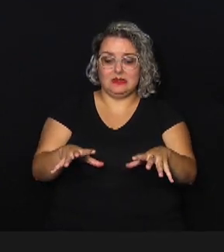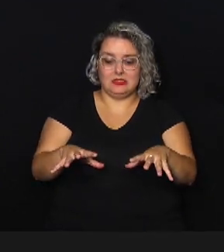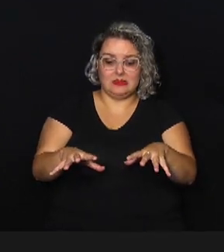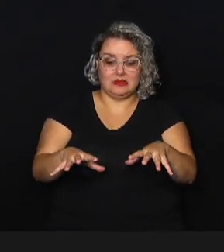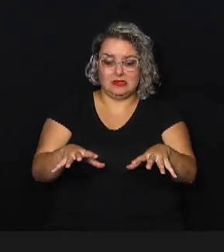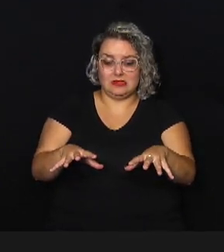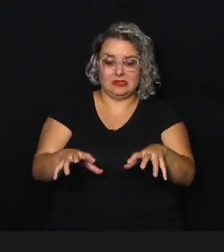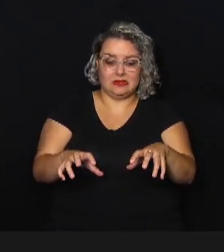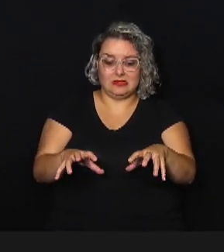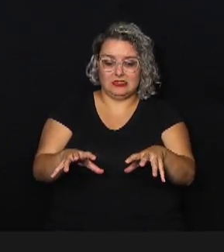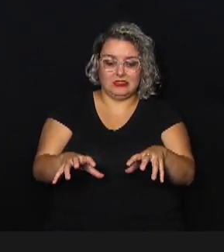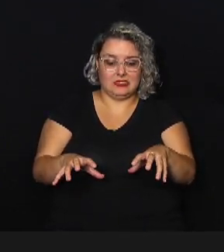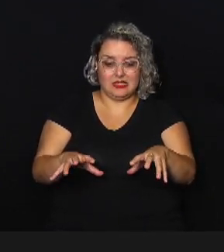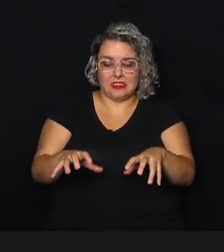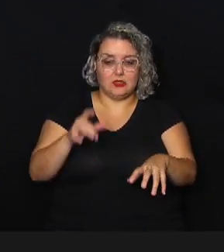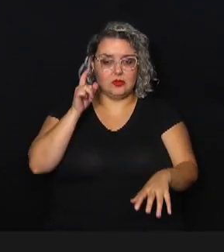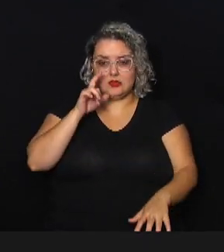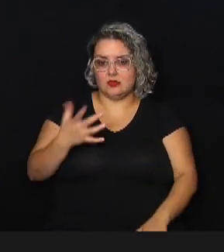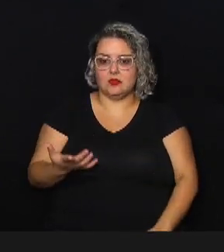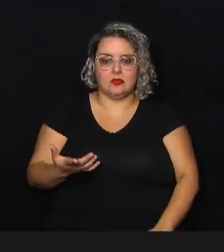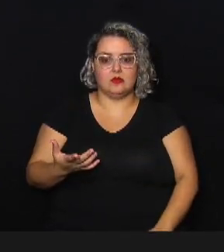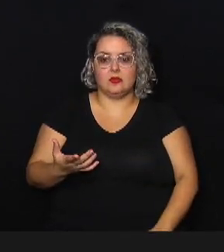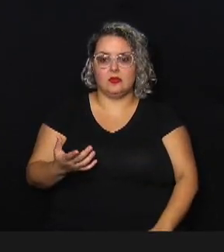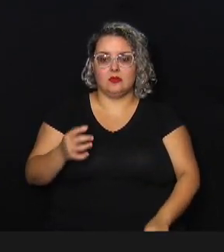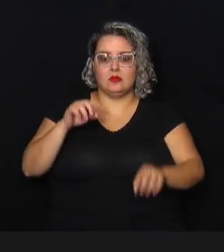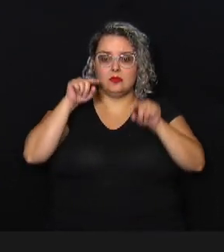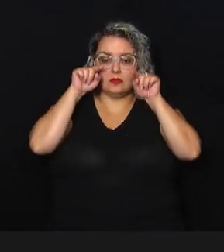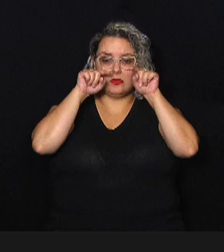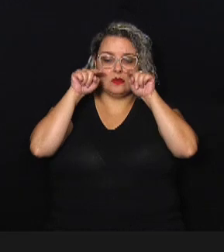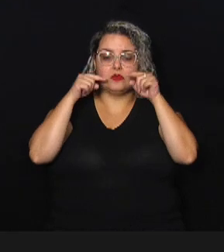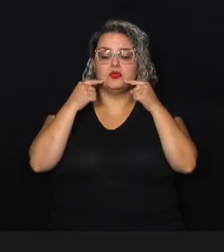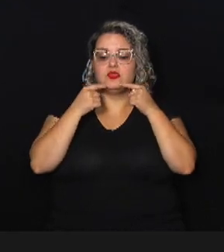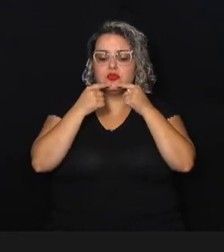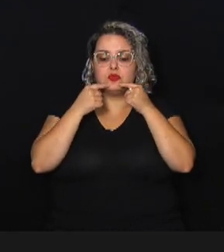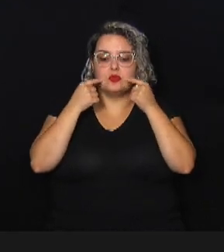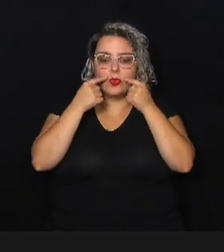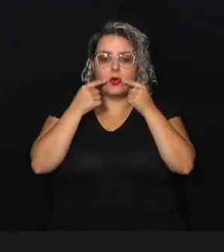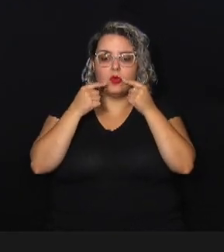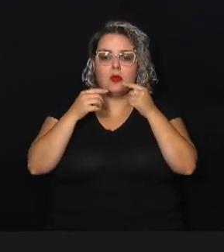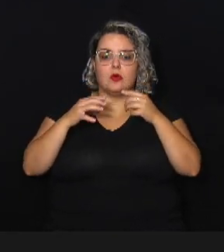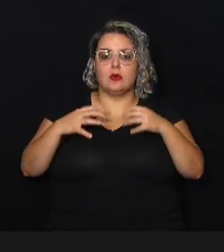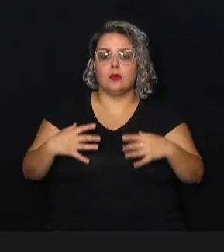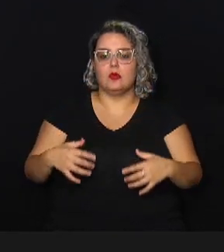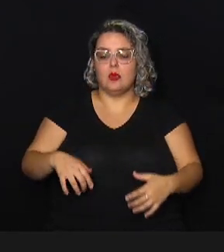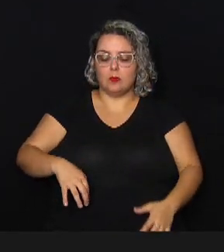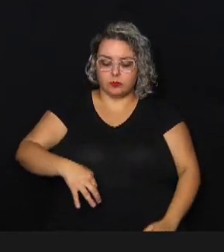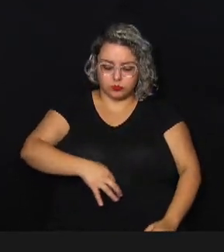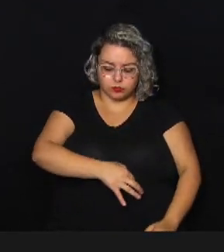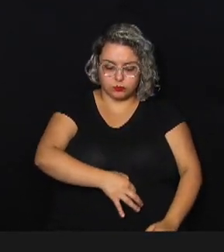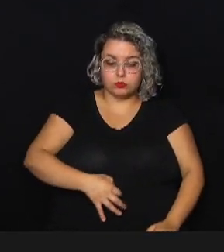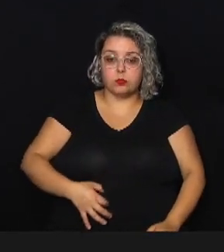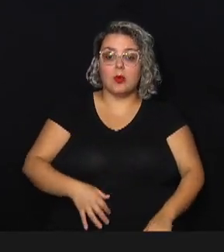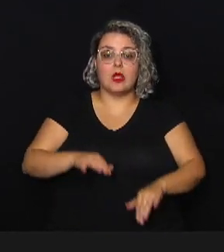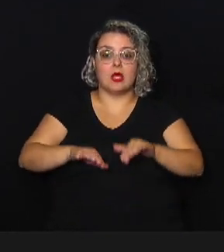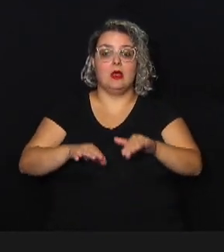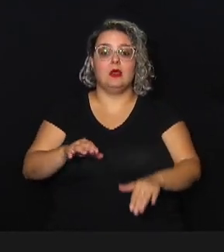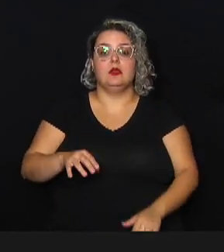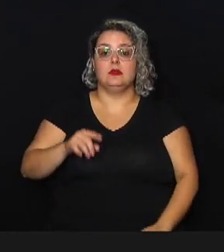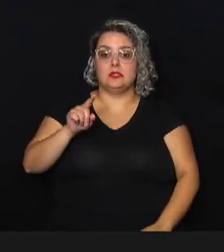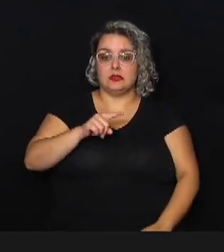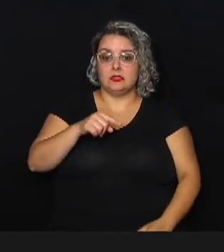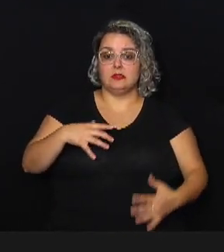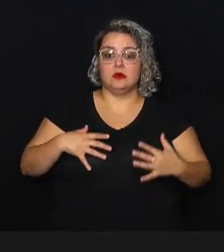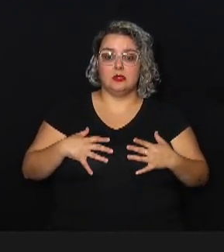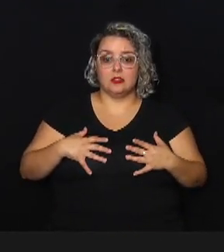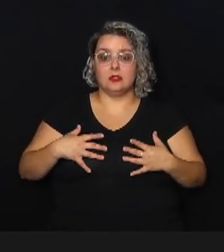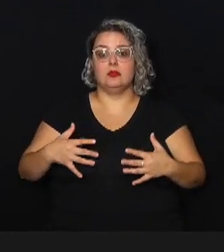mãos. Você tem rejeição de olhos, de boca, no trato gastrointestinal, às vezes até rejeição no pulmão, rejeição